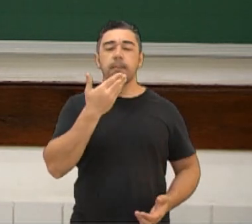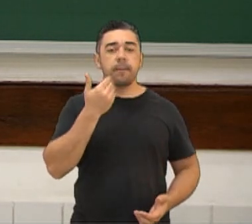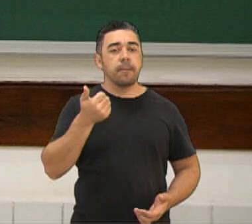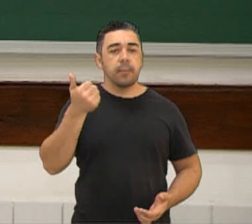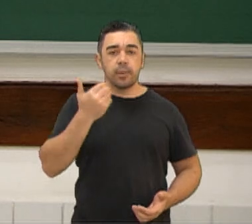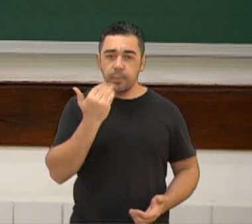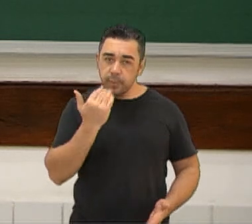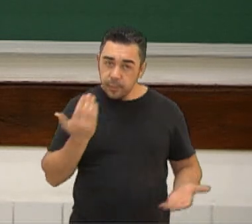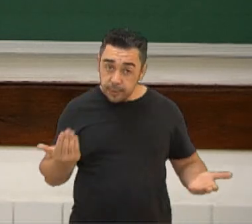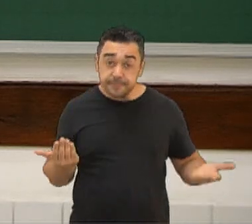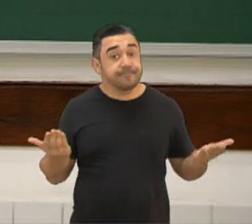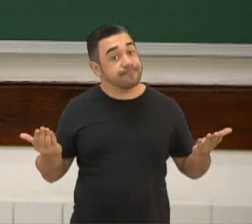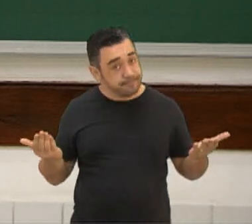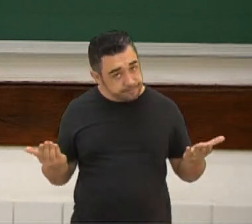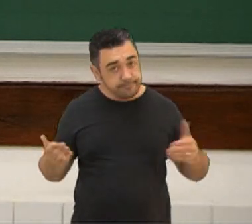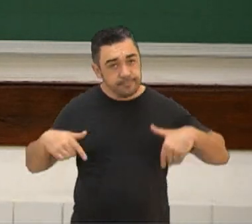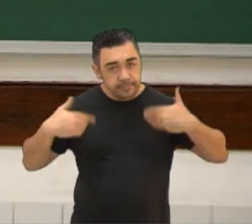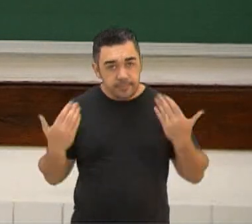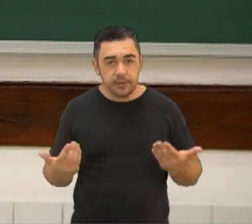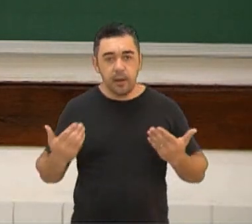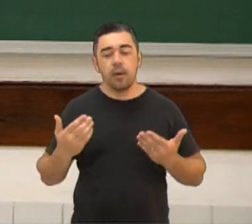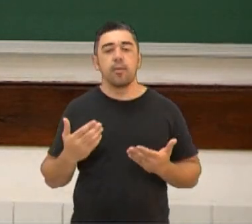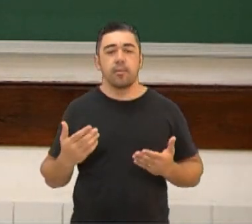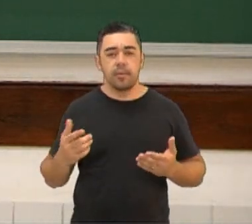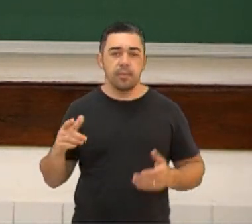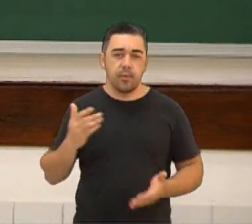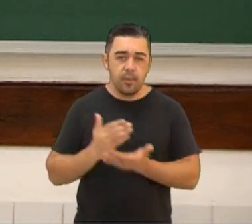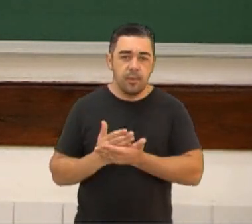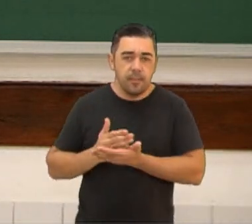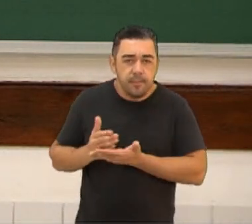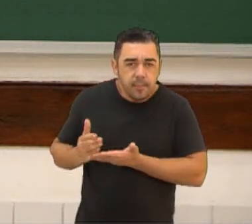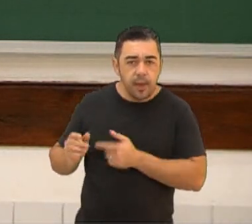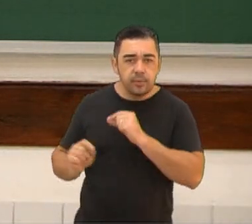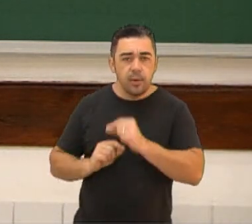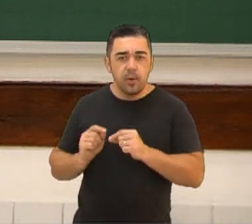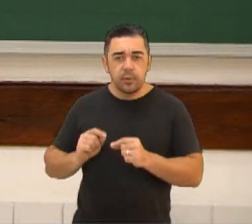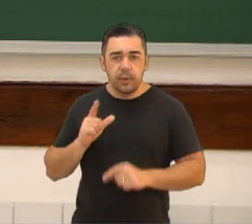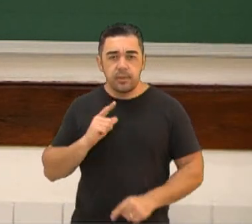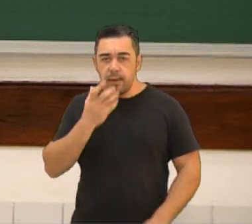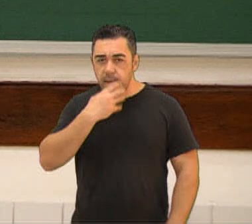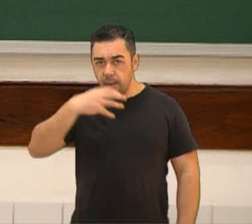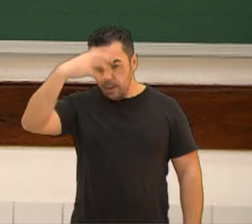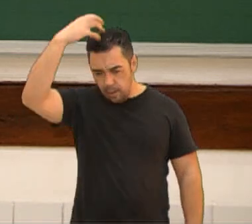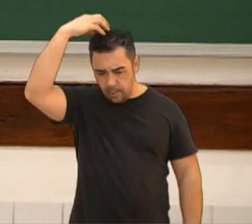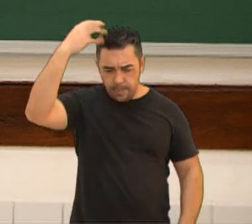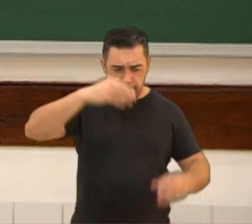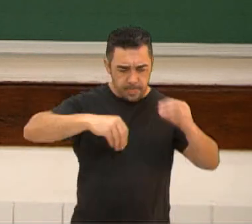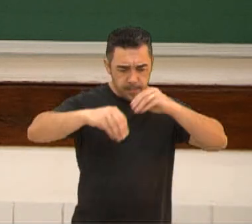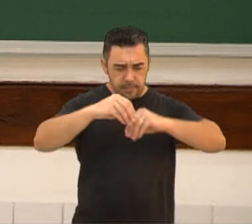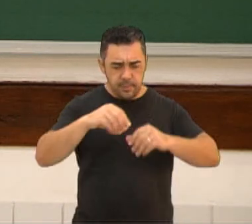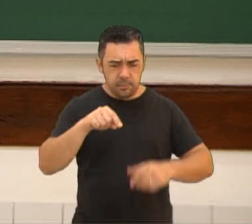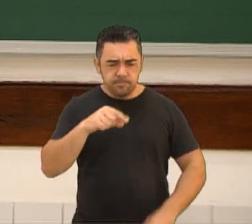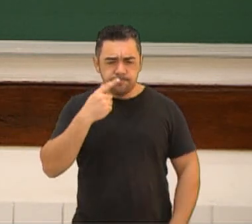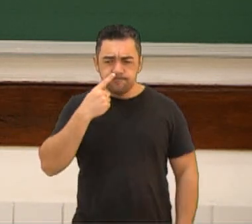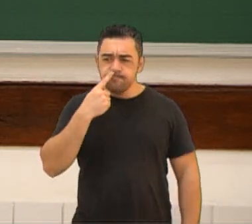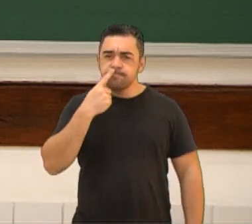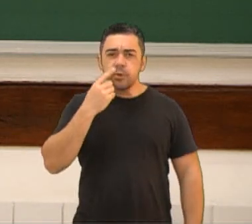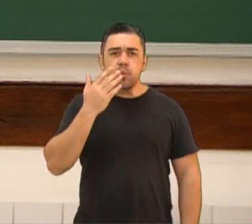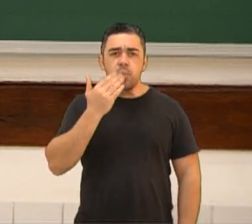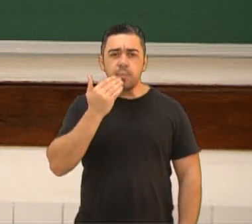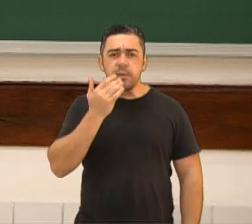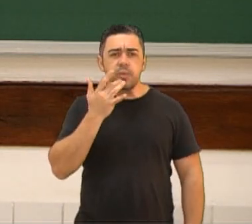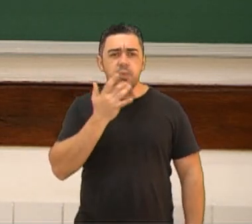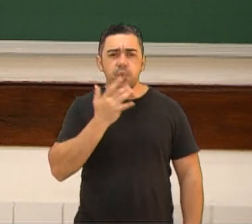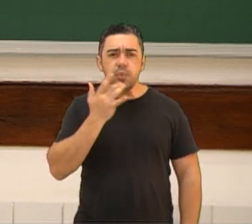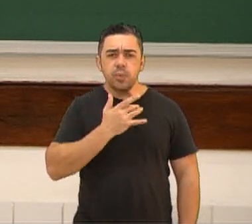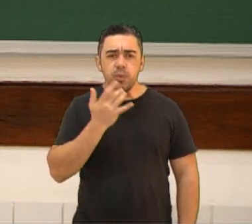comida. Logo, quando os nobres têm contato com esses temperos, eles veem que a comida deles vai ficar muito mais gostosa.